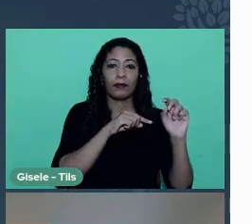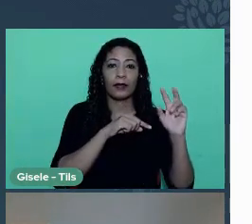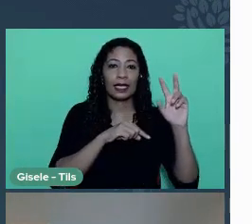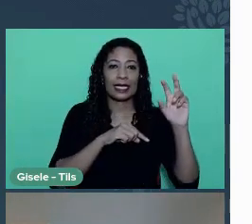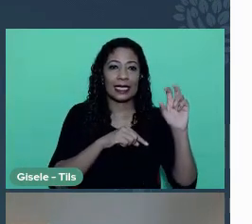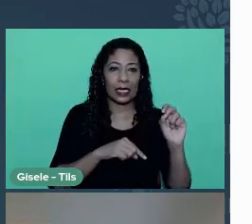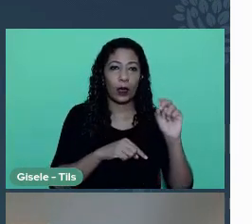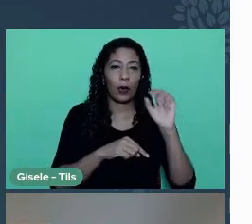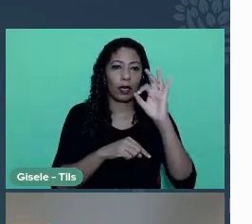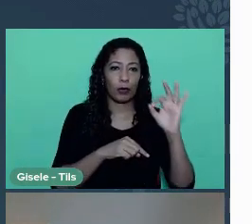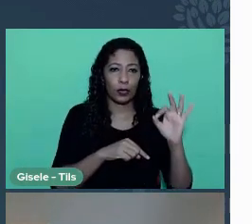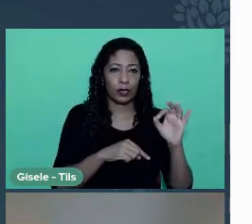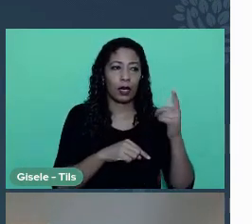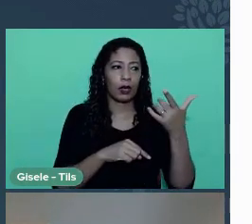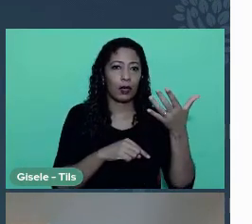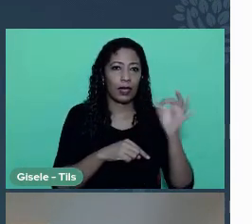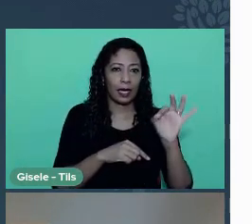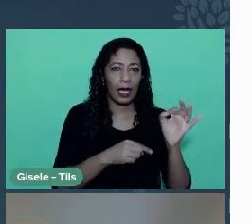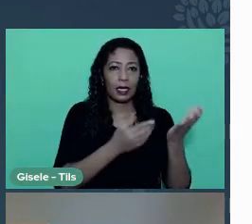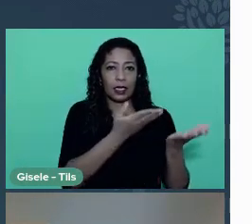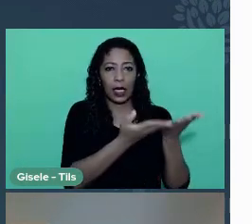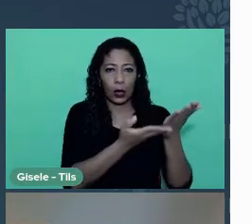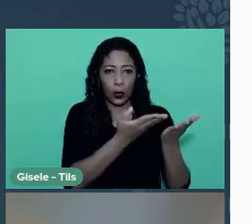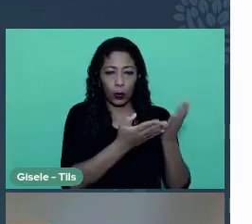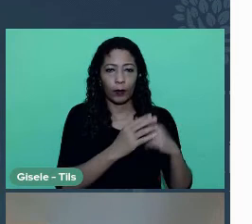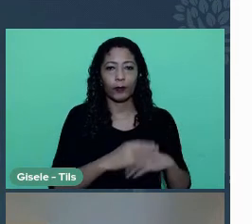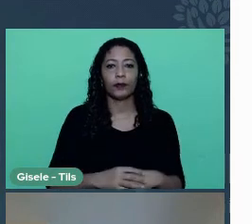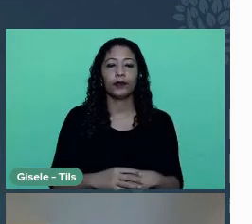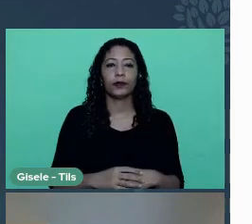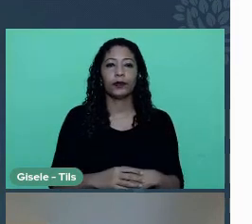se a pessoa ganha 10 quilos,